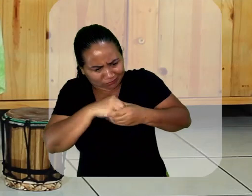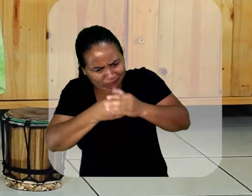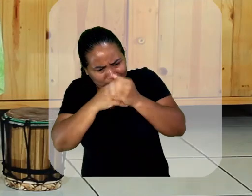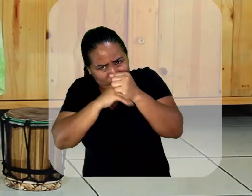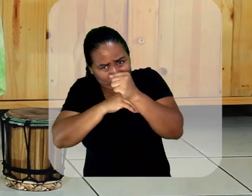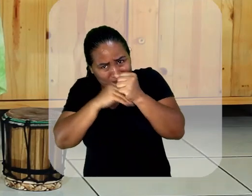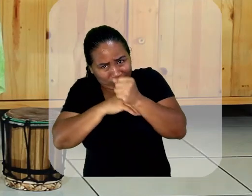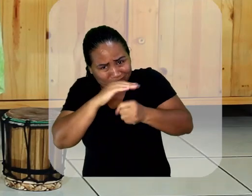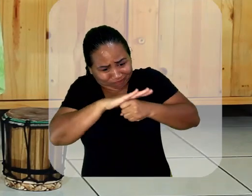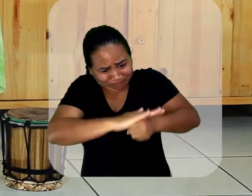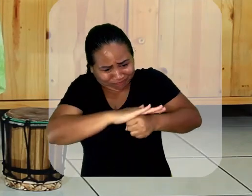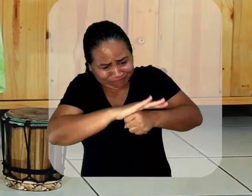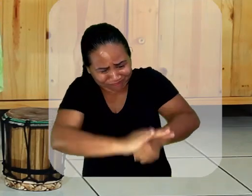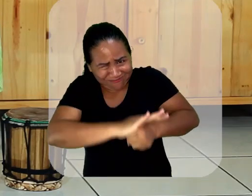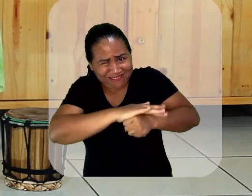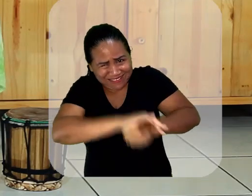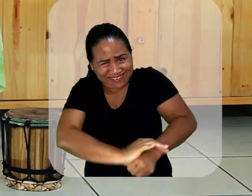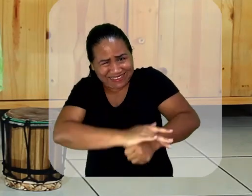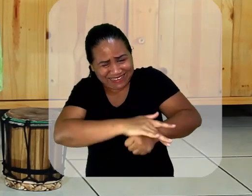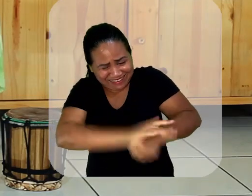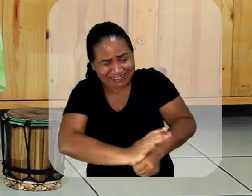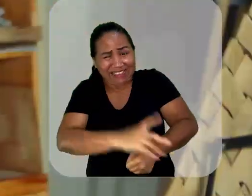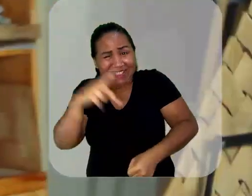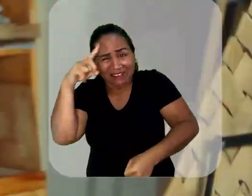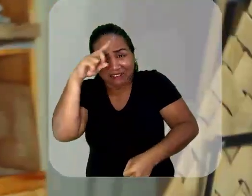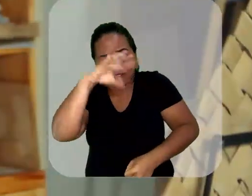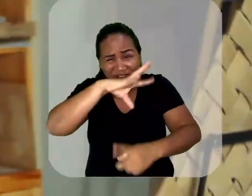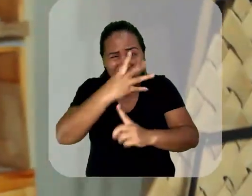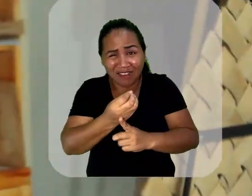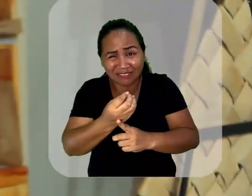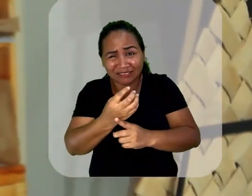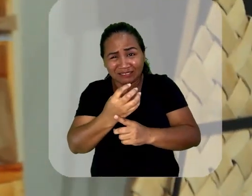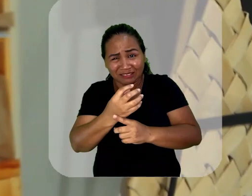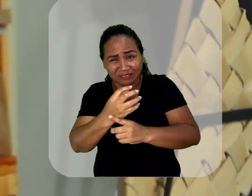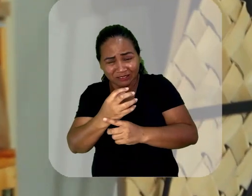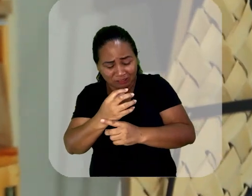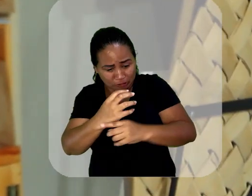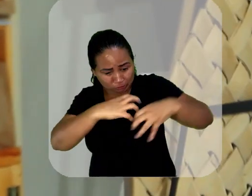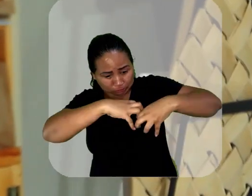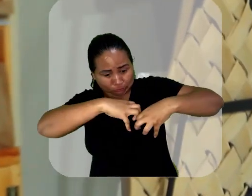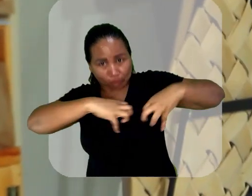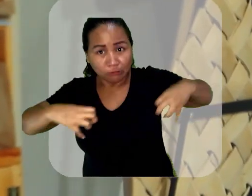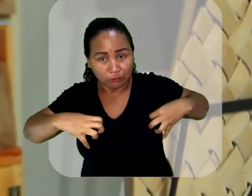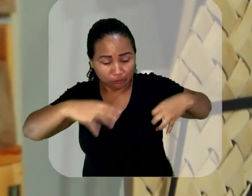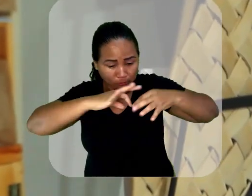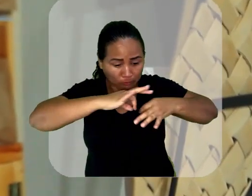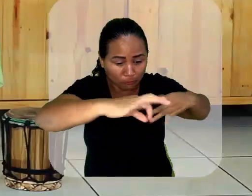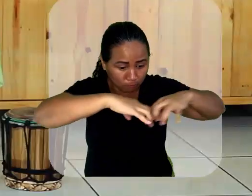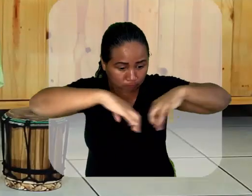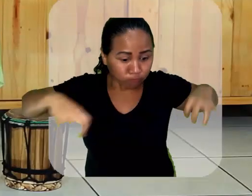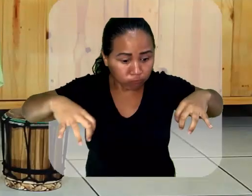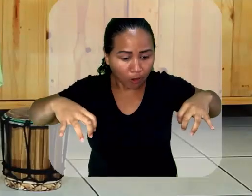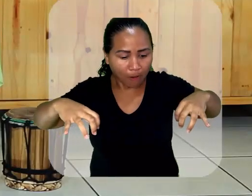dores, tenho convivido com a difícil arte de escavar fósseis na arqueologia da memória.